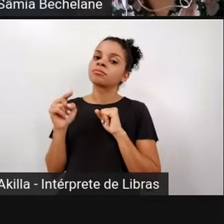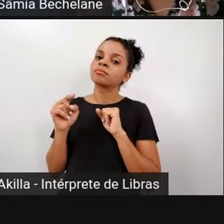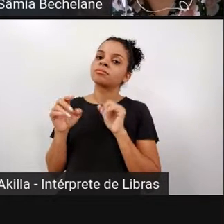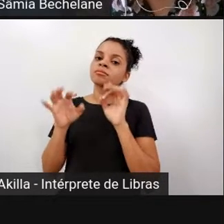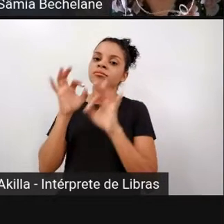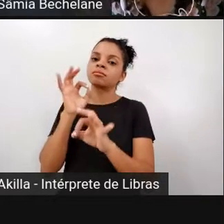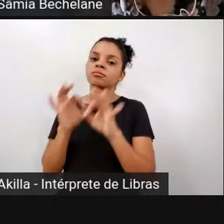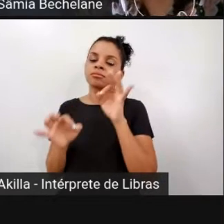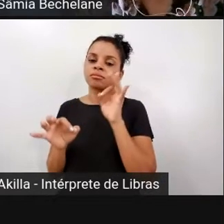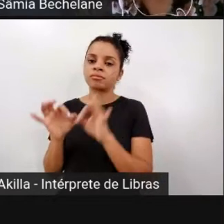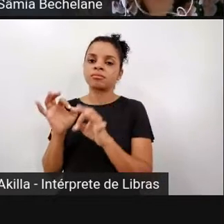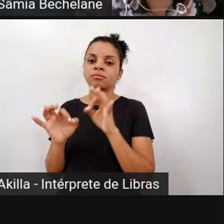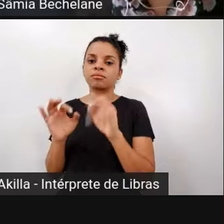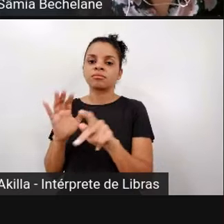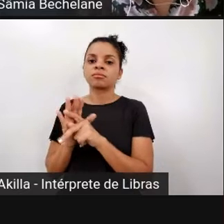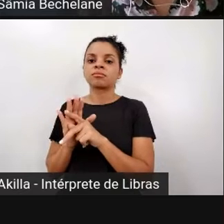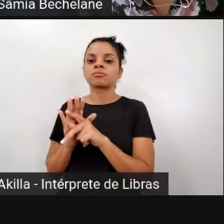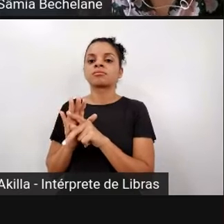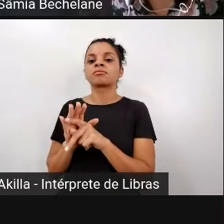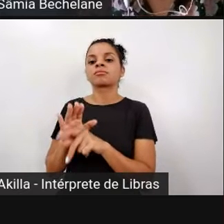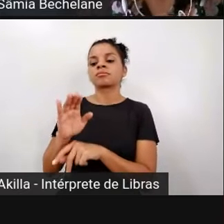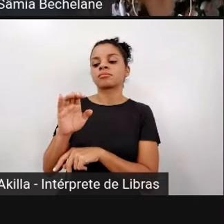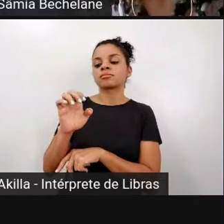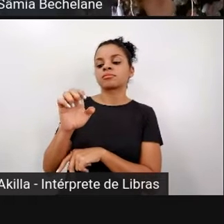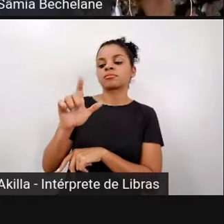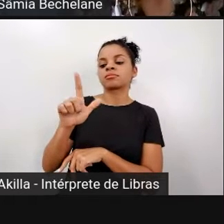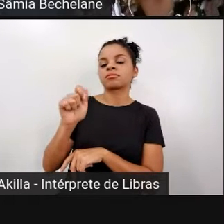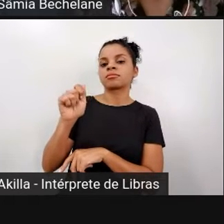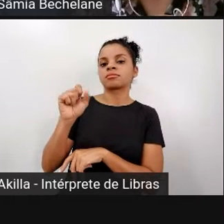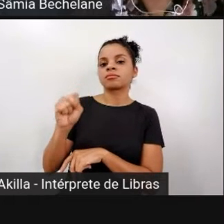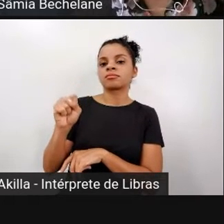especificamente chamado Elas no Congresso, né? Então, elas têm uma